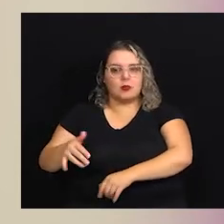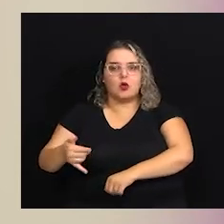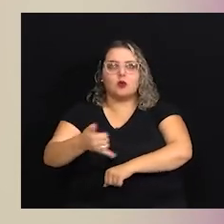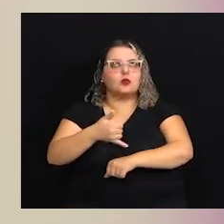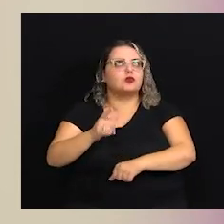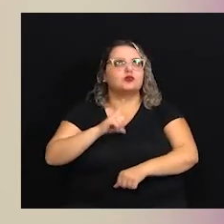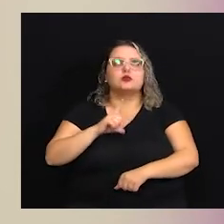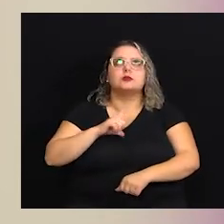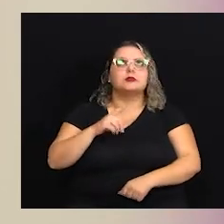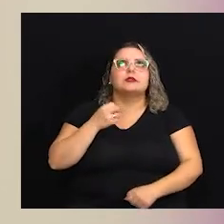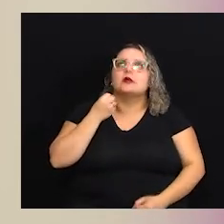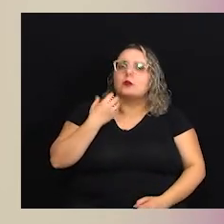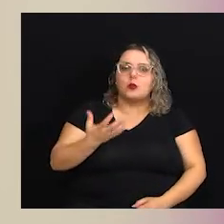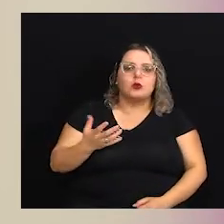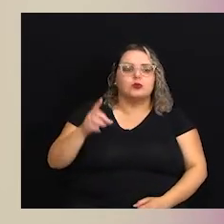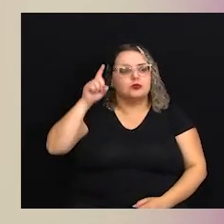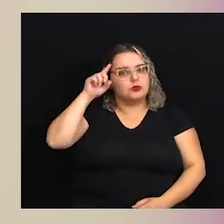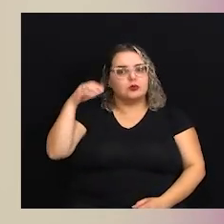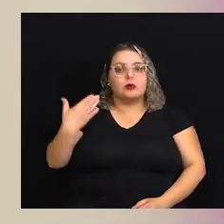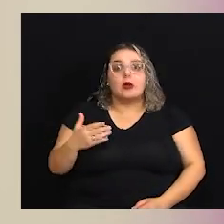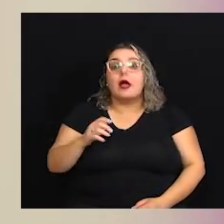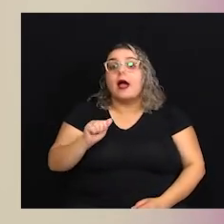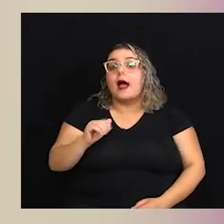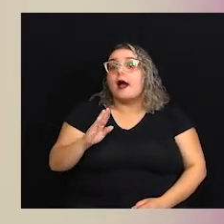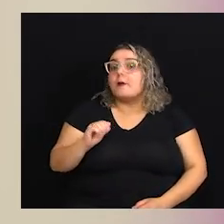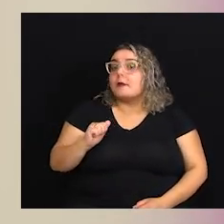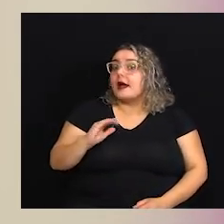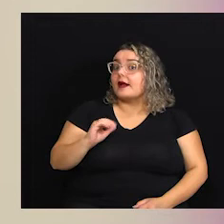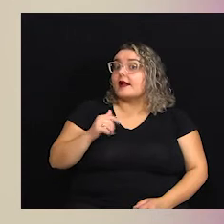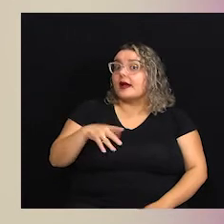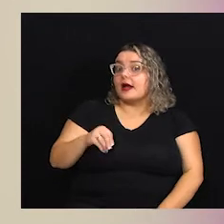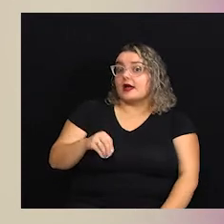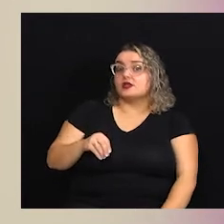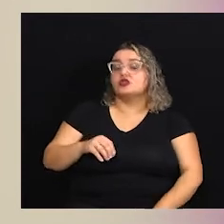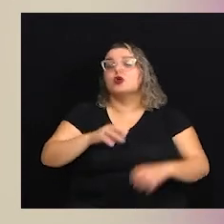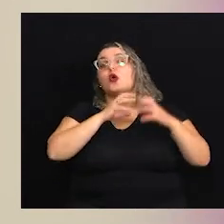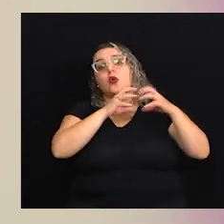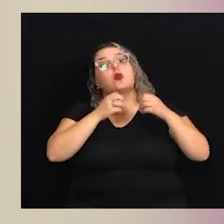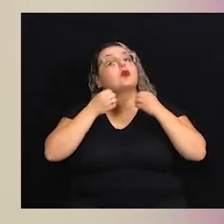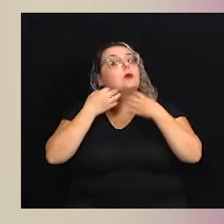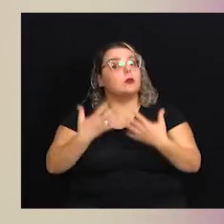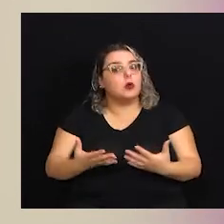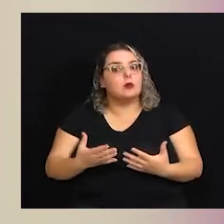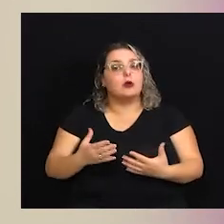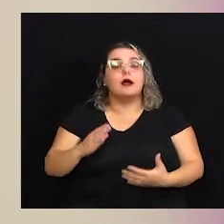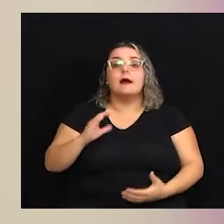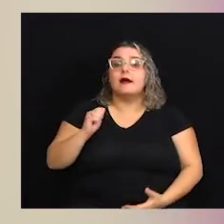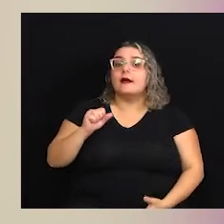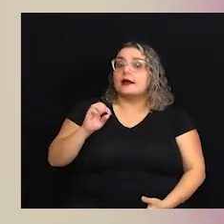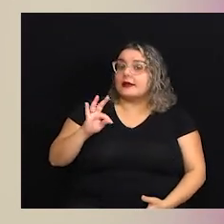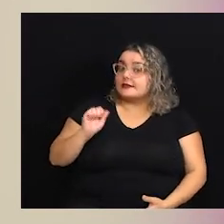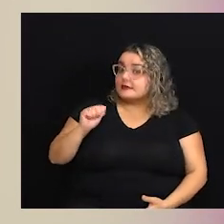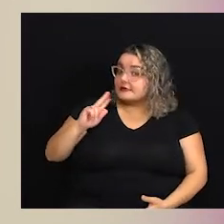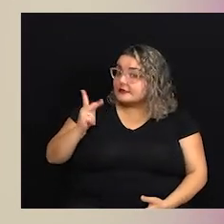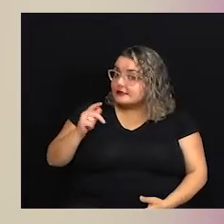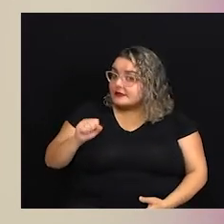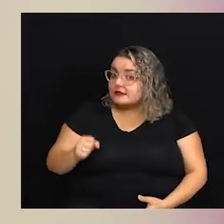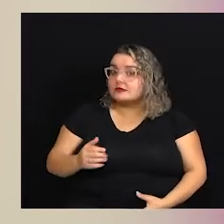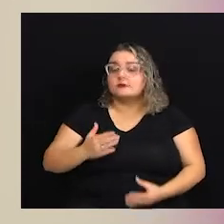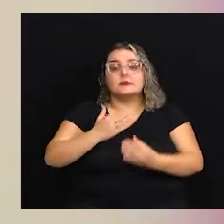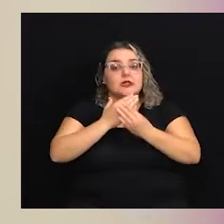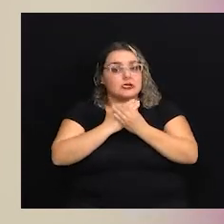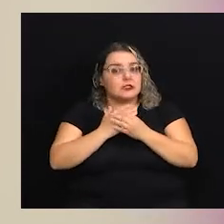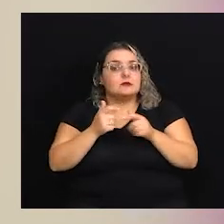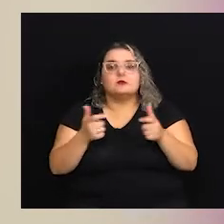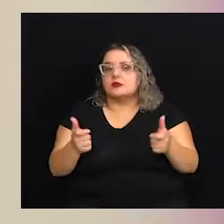Gordura. Que mais gordura boa tem que pode colocar no dia a dia? Abacate, coco é gordura boa. As castanhas são gorduras boas